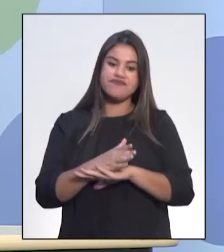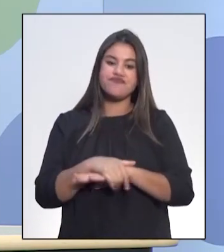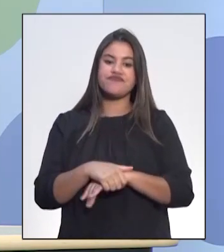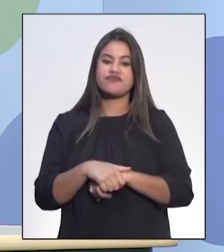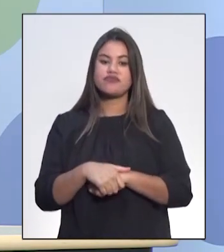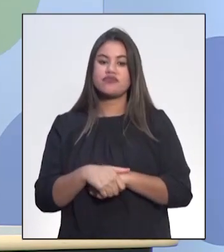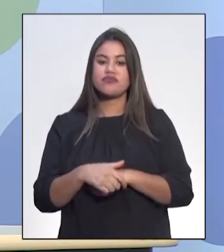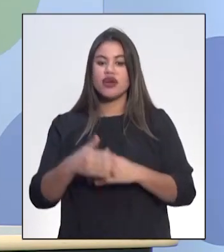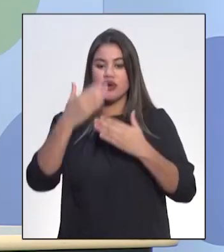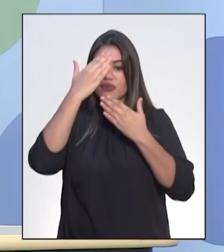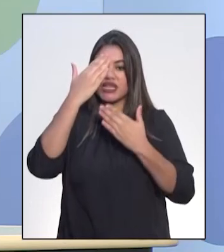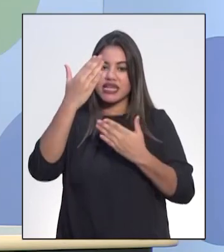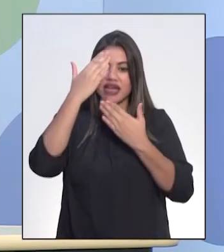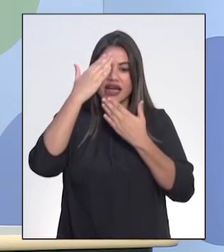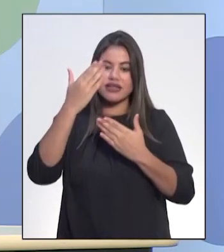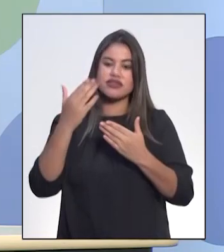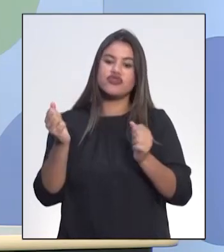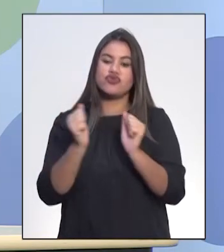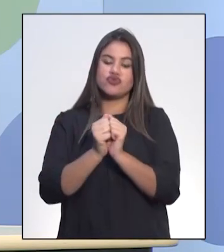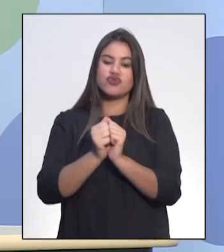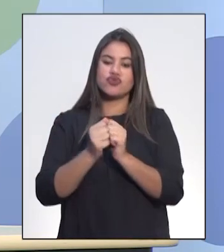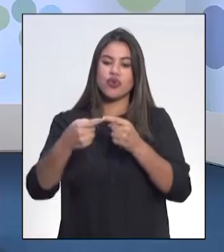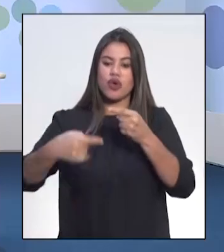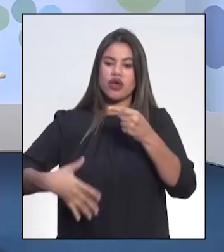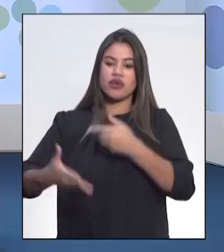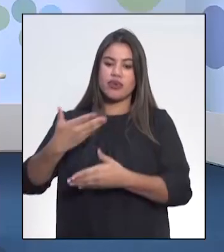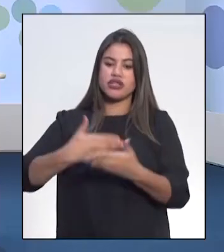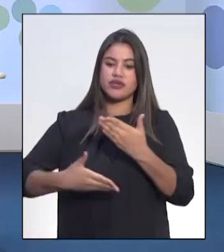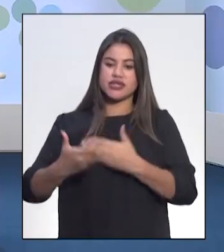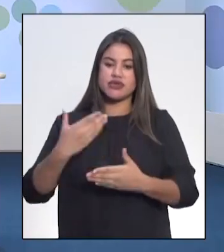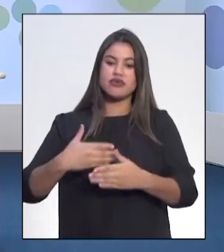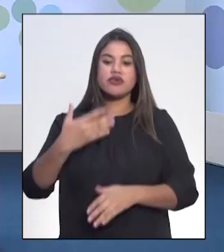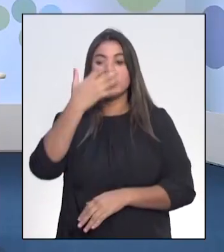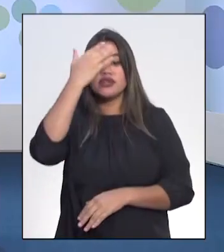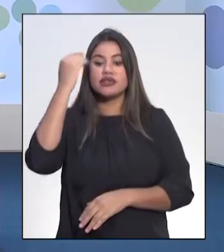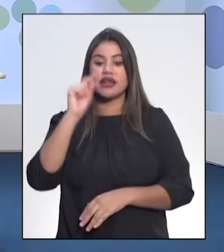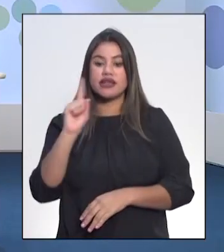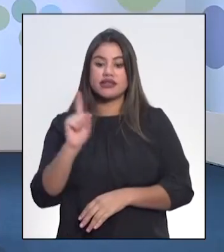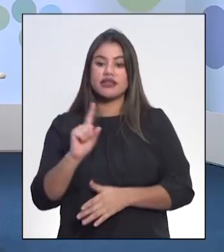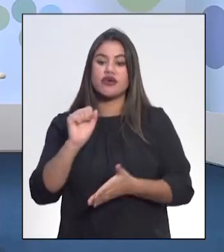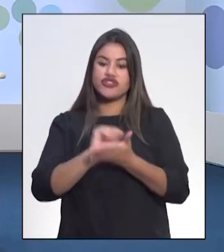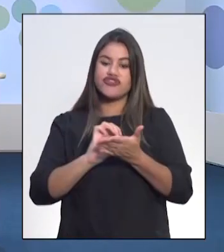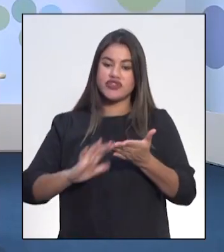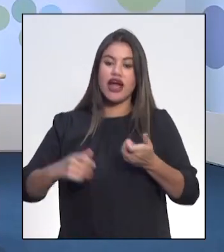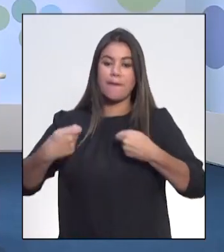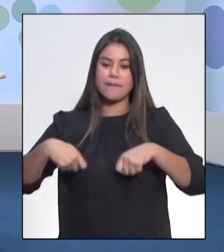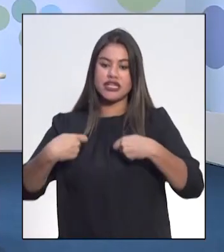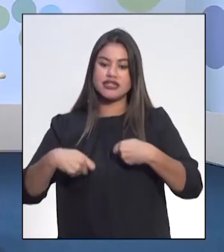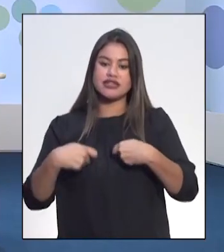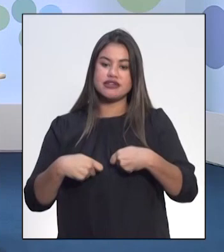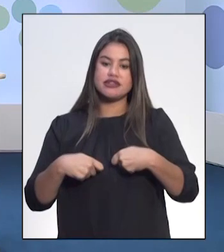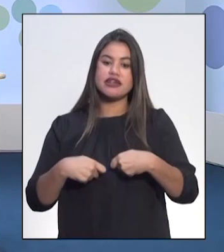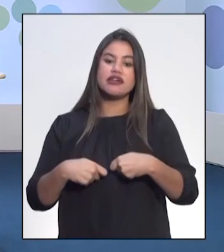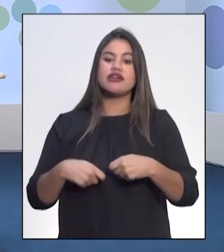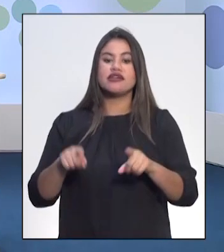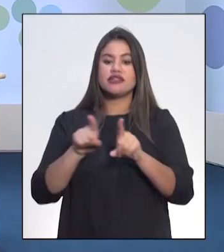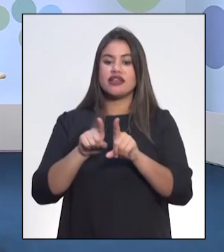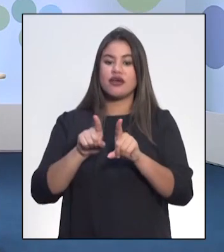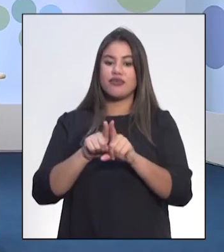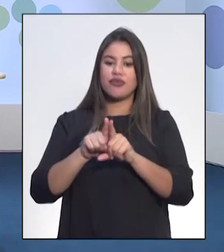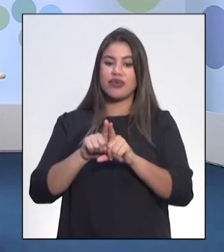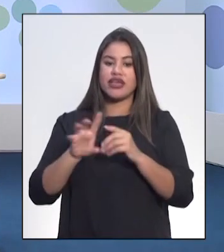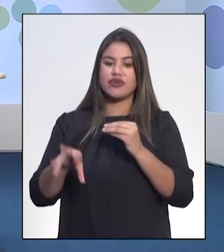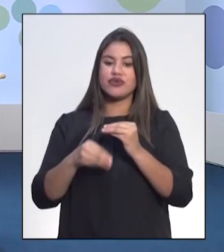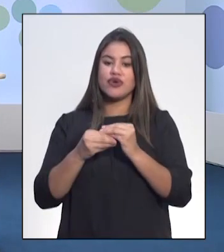tá bom? Muito obrigada pela participação de todos. Não esqueçam de fazer as atividades do Caderno do Aluno e, também havendo